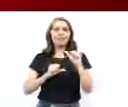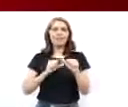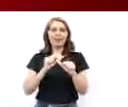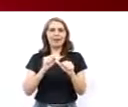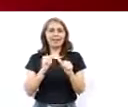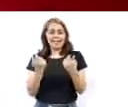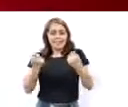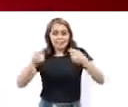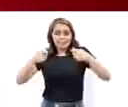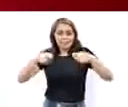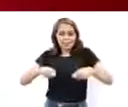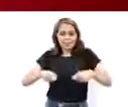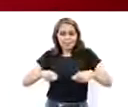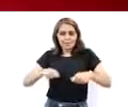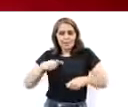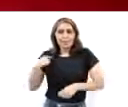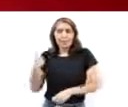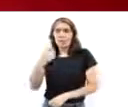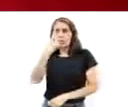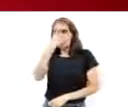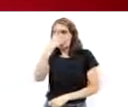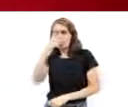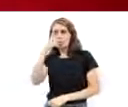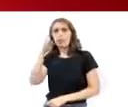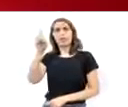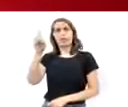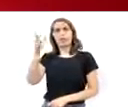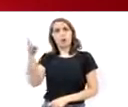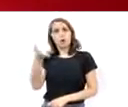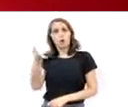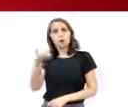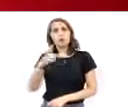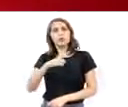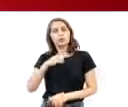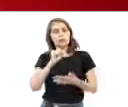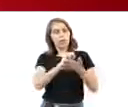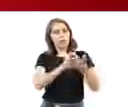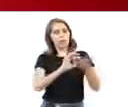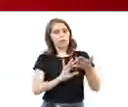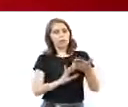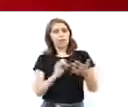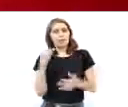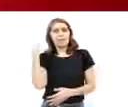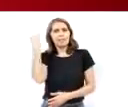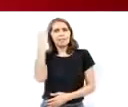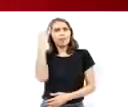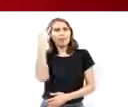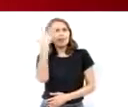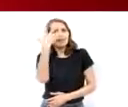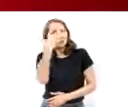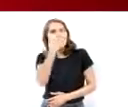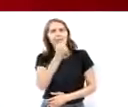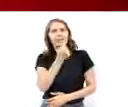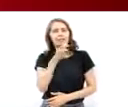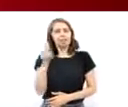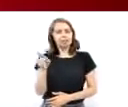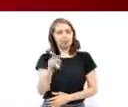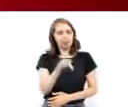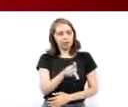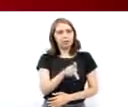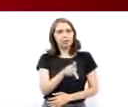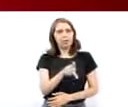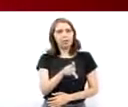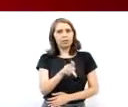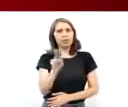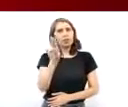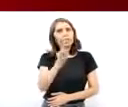criar. Hoje nós temos atividades belíssimas que os profissionais da educação passaram a utilizar depois da